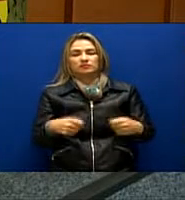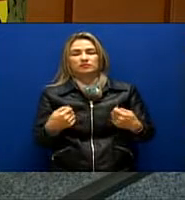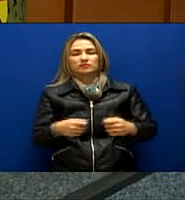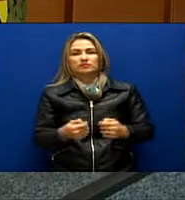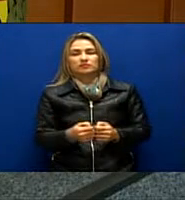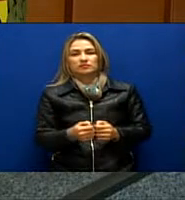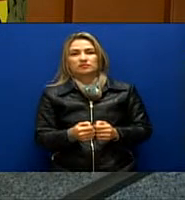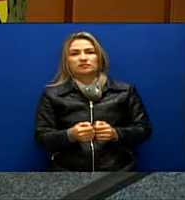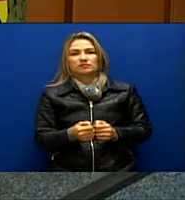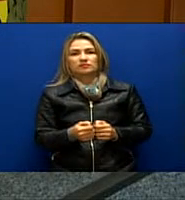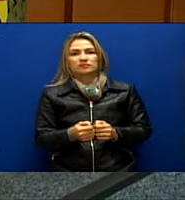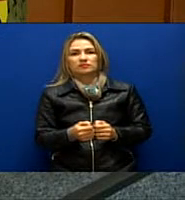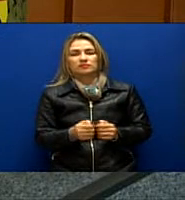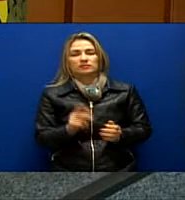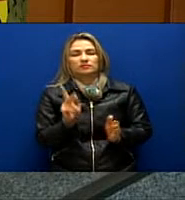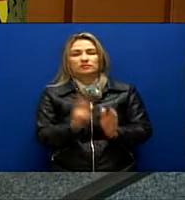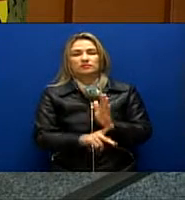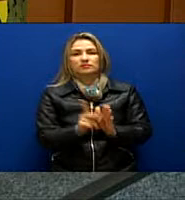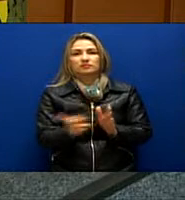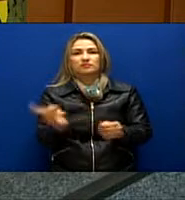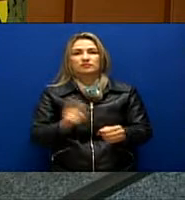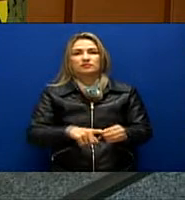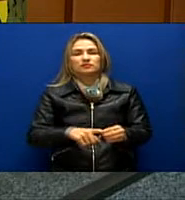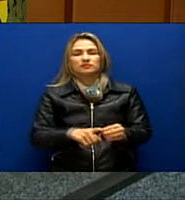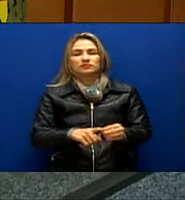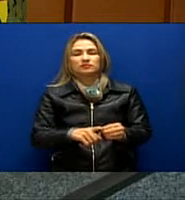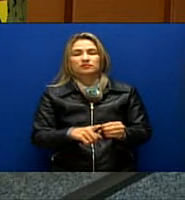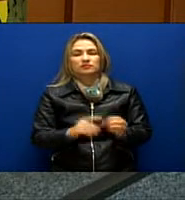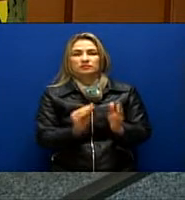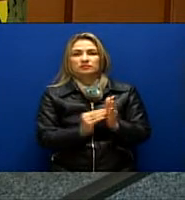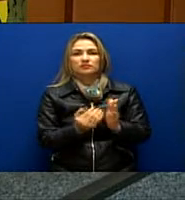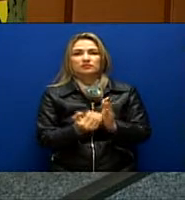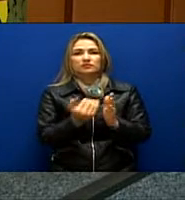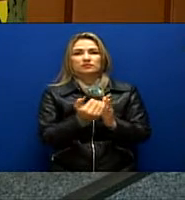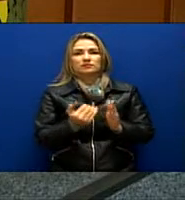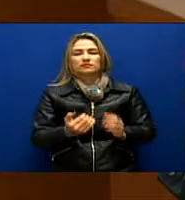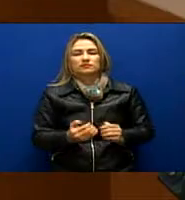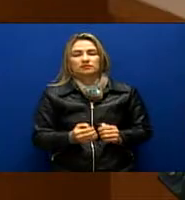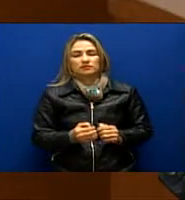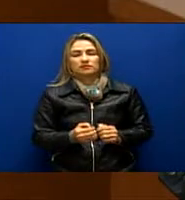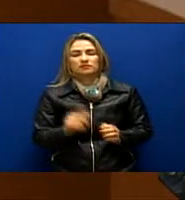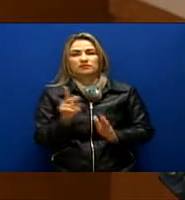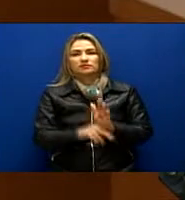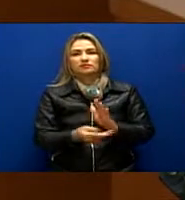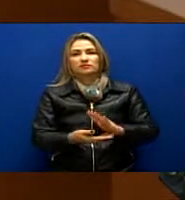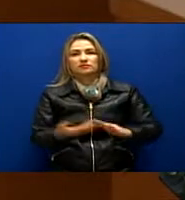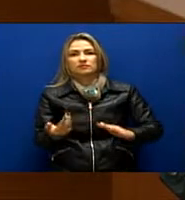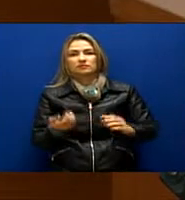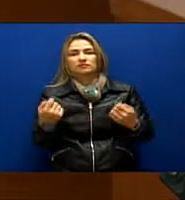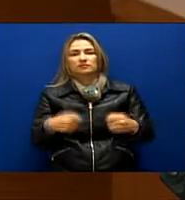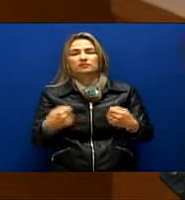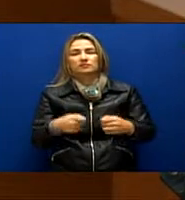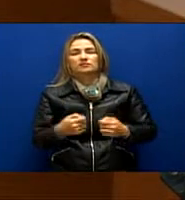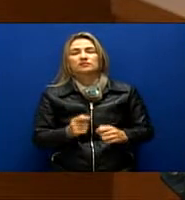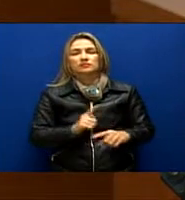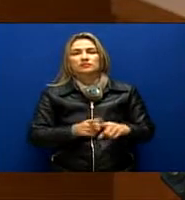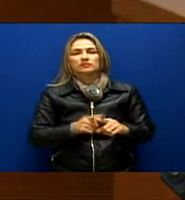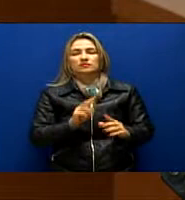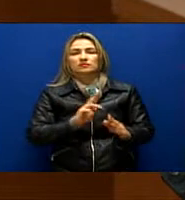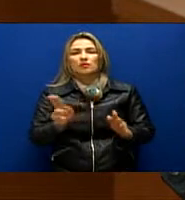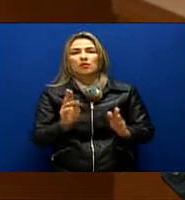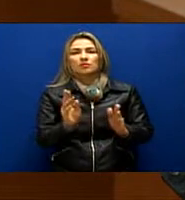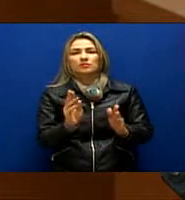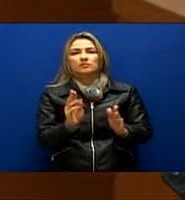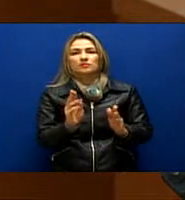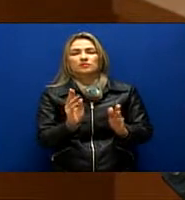o projeto, já com as emendas já dentro do projeto. Não é isso? É, o projeto tem que sair de pauta porque está errado o nome do cargo.